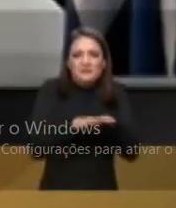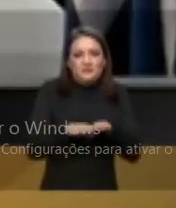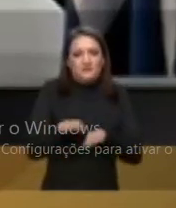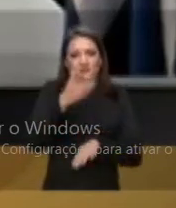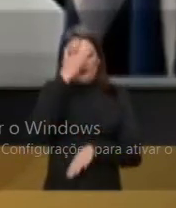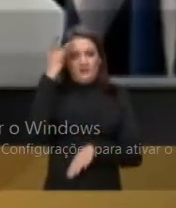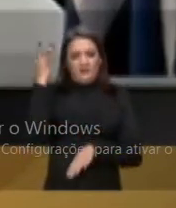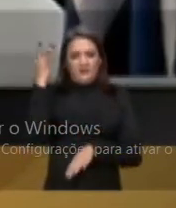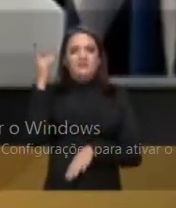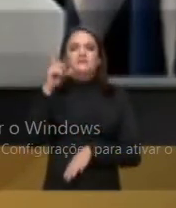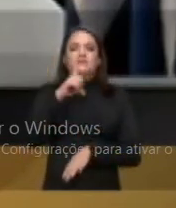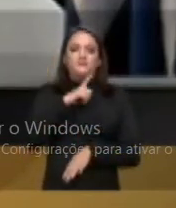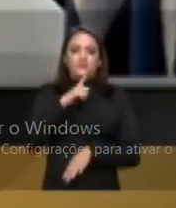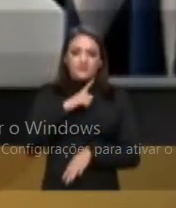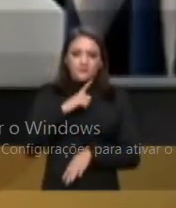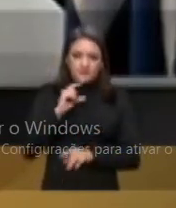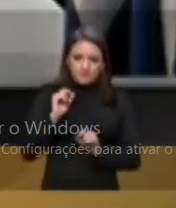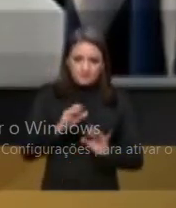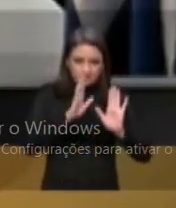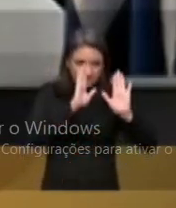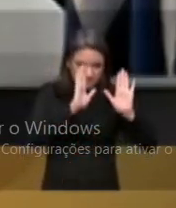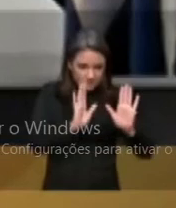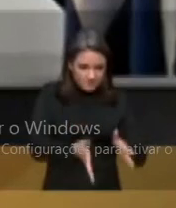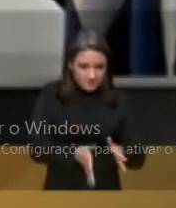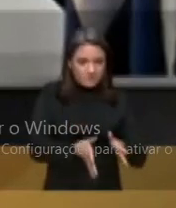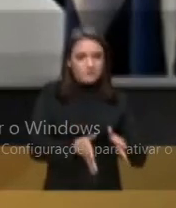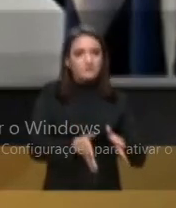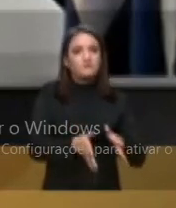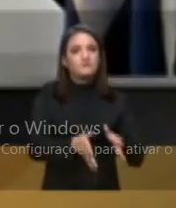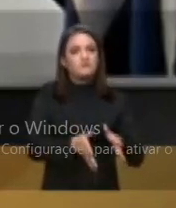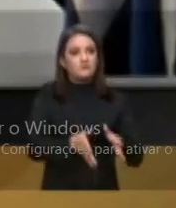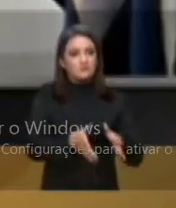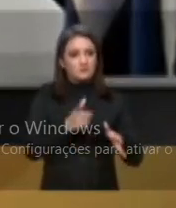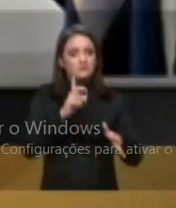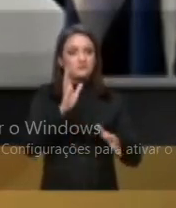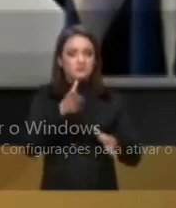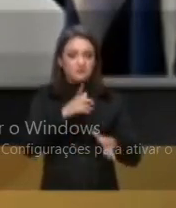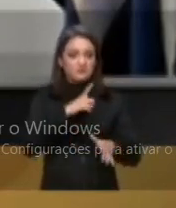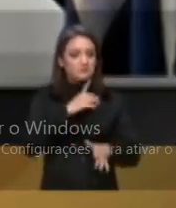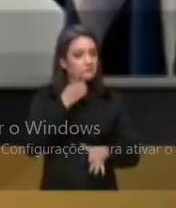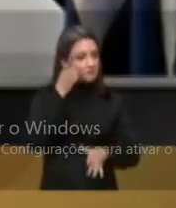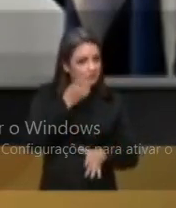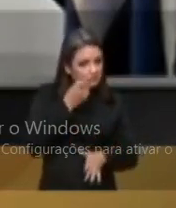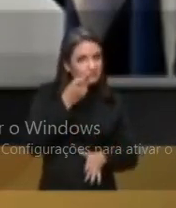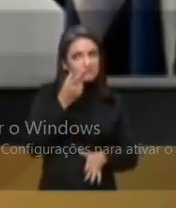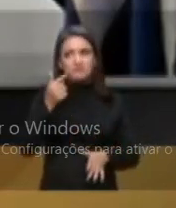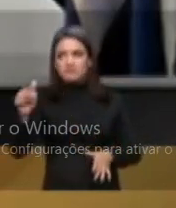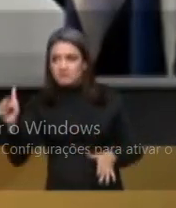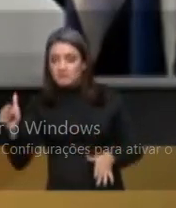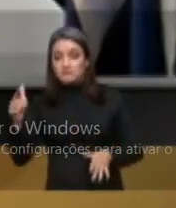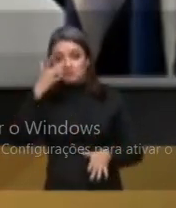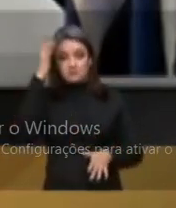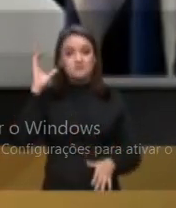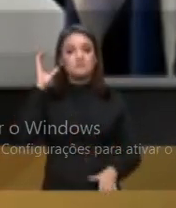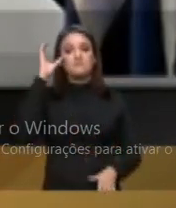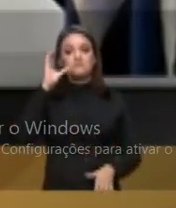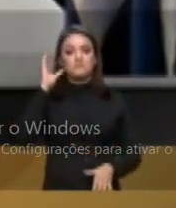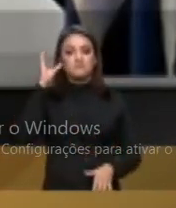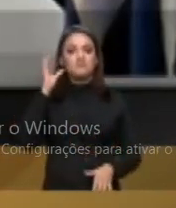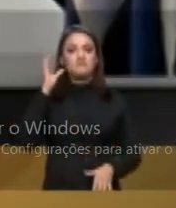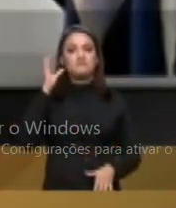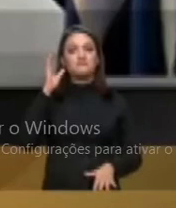equilíbrio, isonomia entre cidadãos que detêm mandatos, cidadãos que não detêm mandatos e